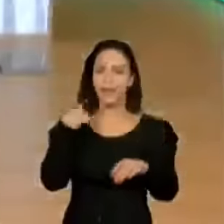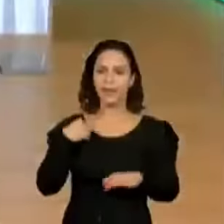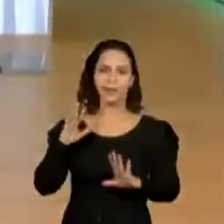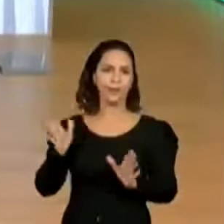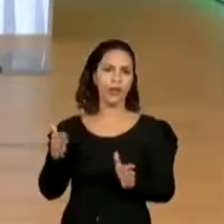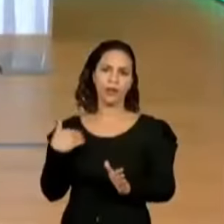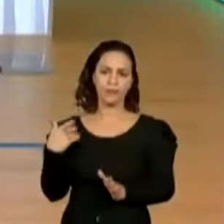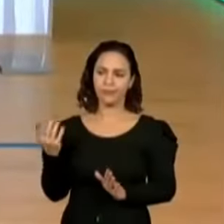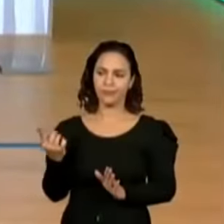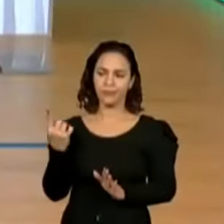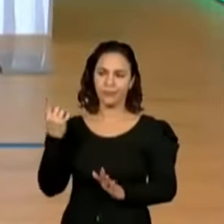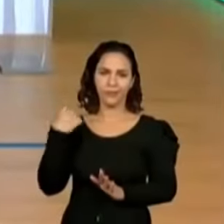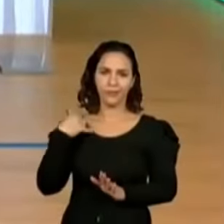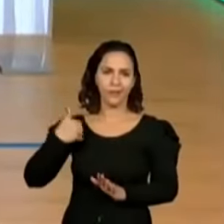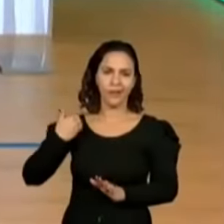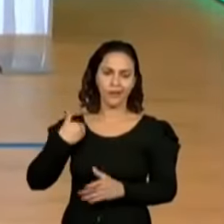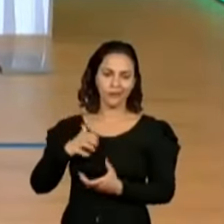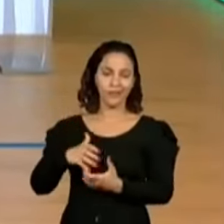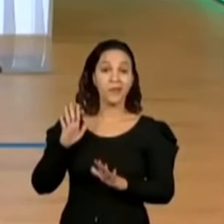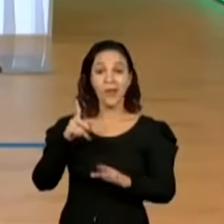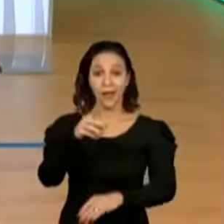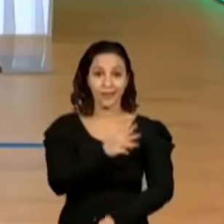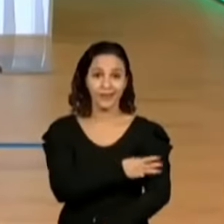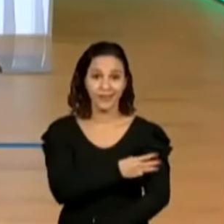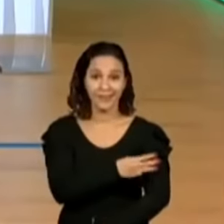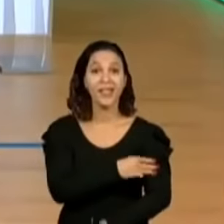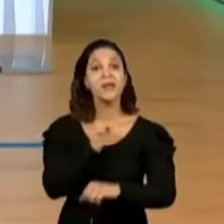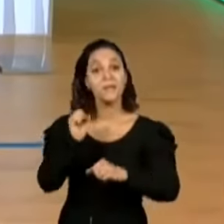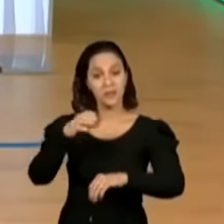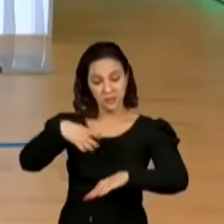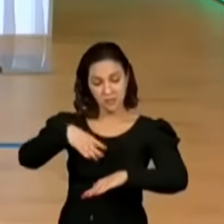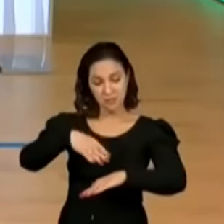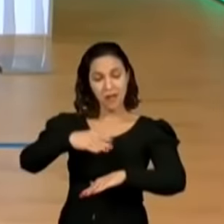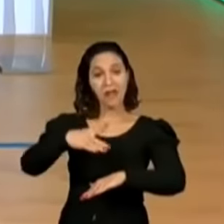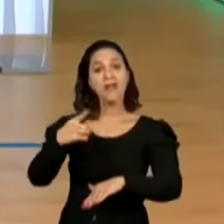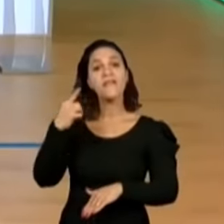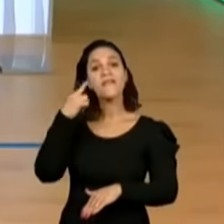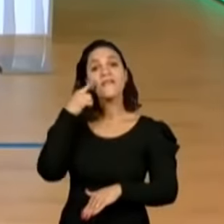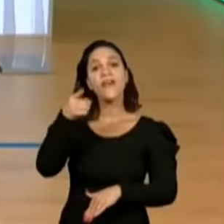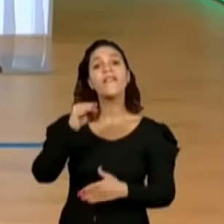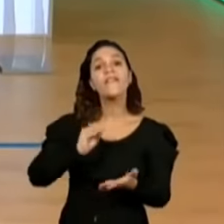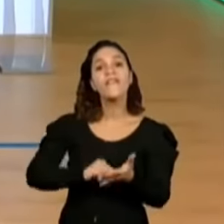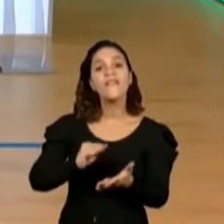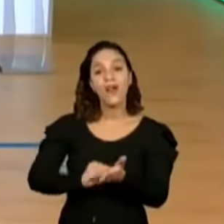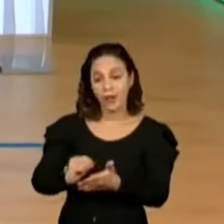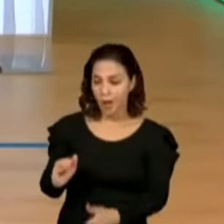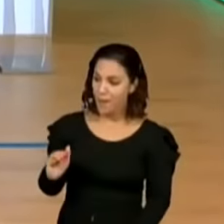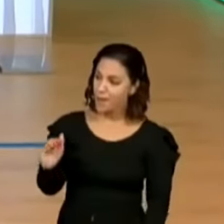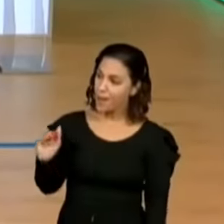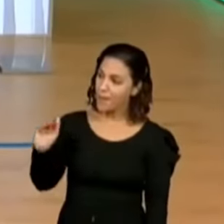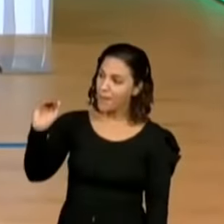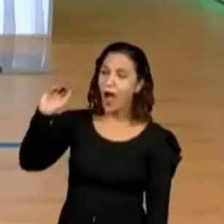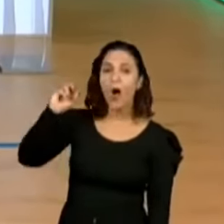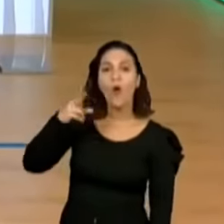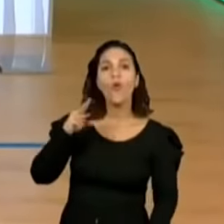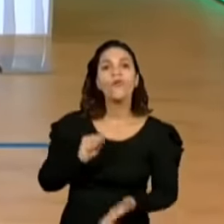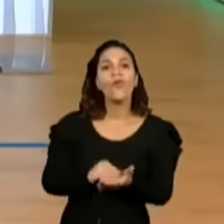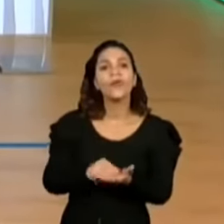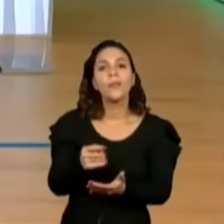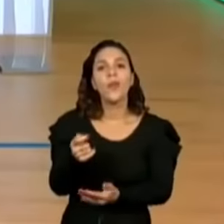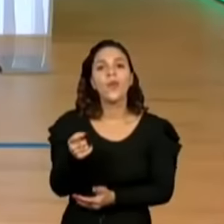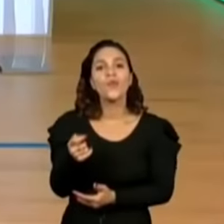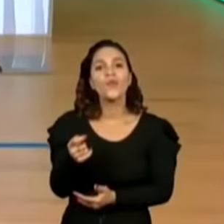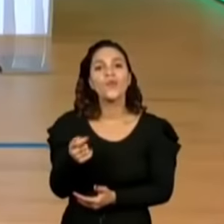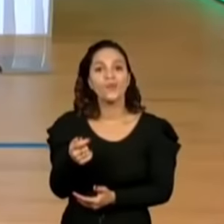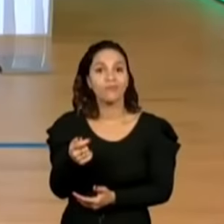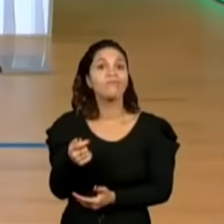da idade, não é? Mas as crianças aí do terceiro ano podem fazer esse exame chamado de idade óssea e perceber se eles ainda